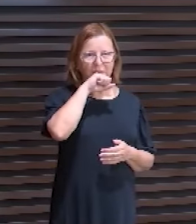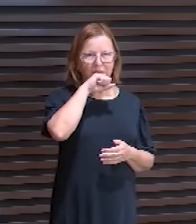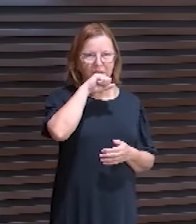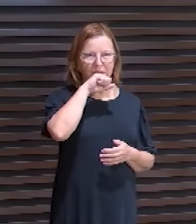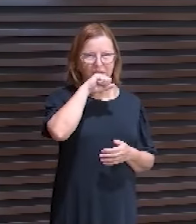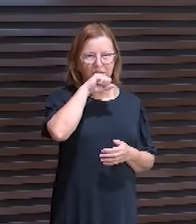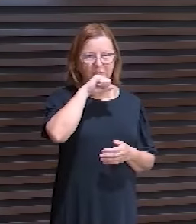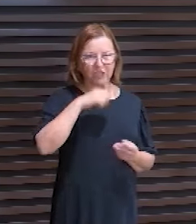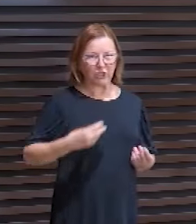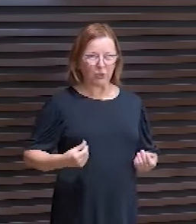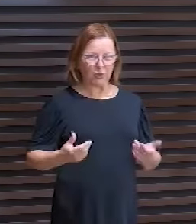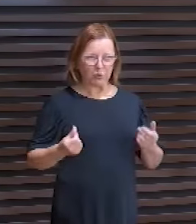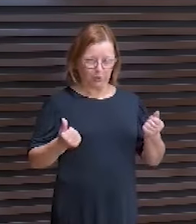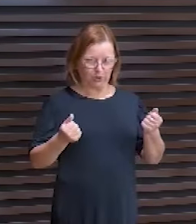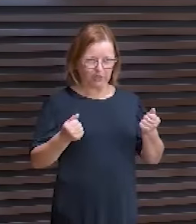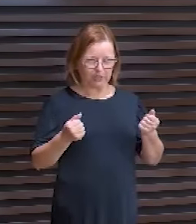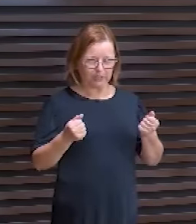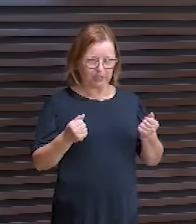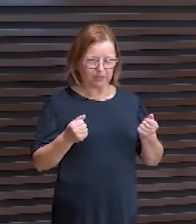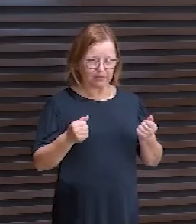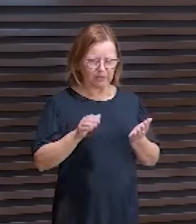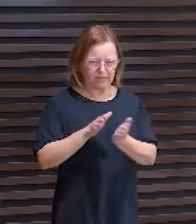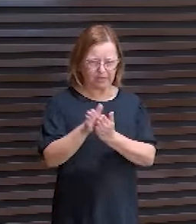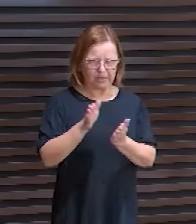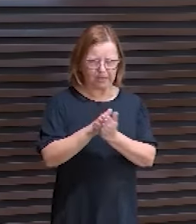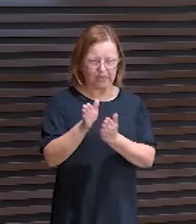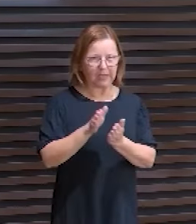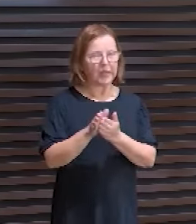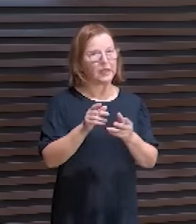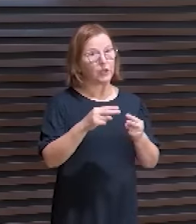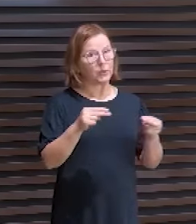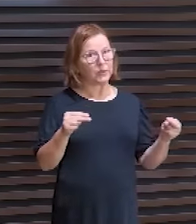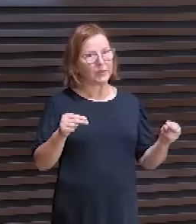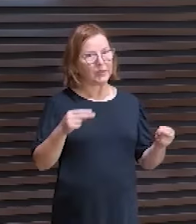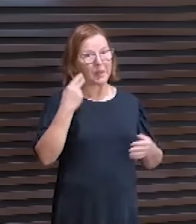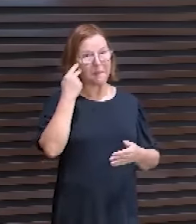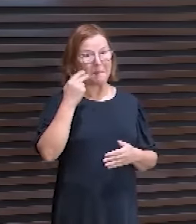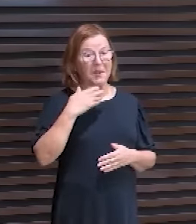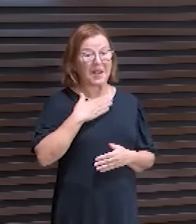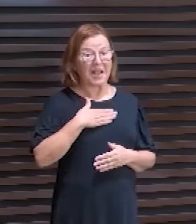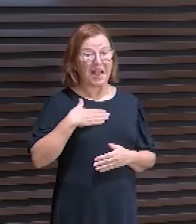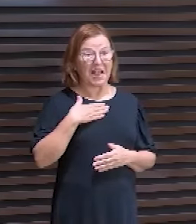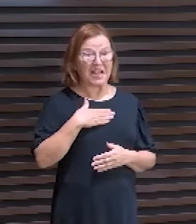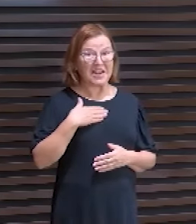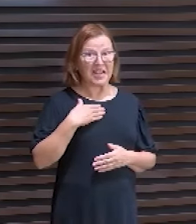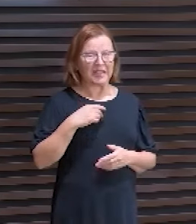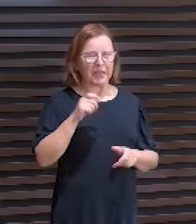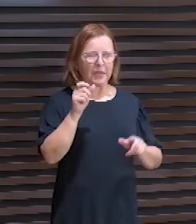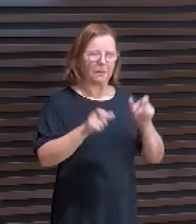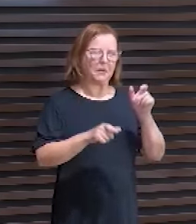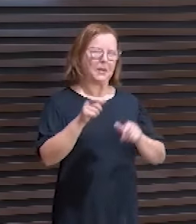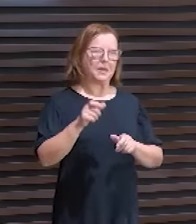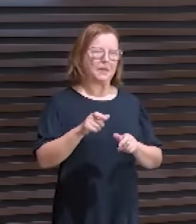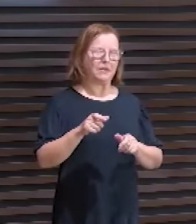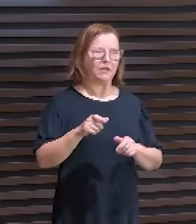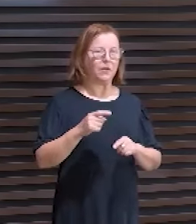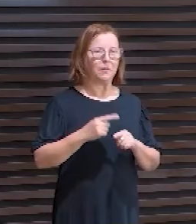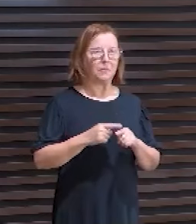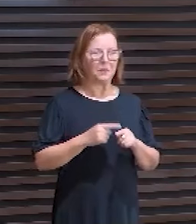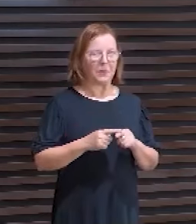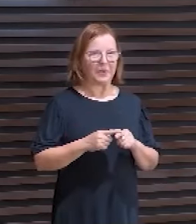dinheiro e gastam em coisas para agradar pessoas para parecerem aquilo que não